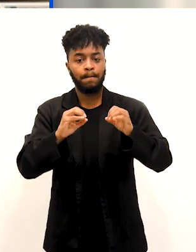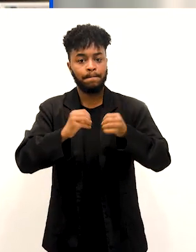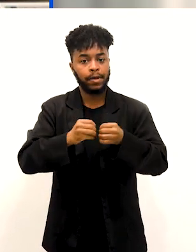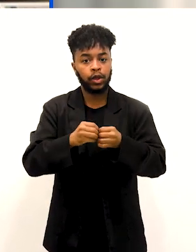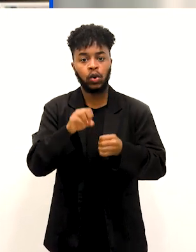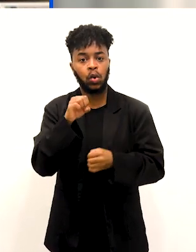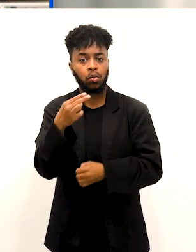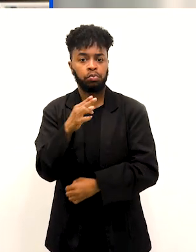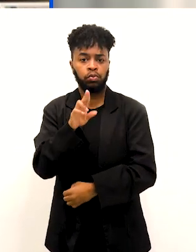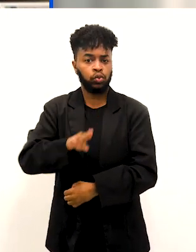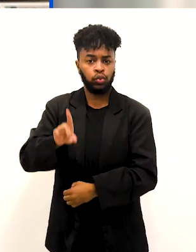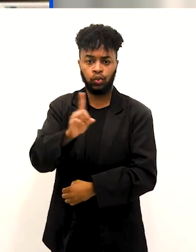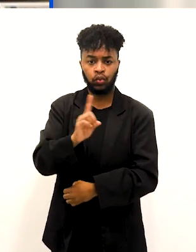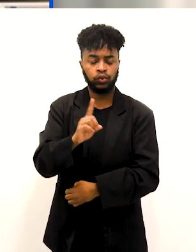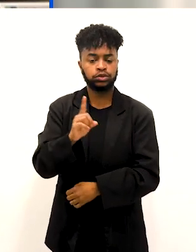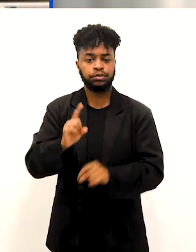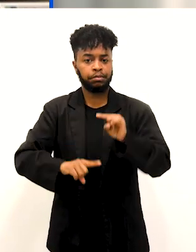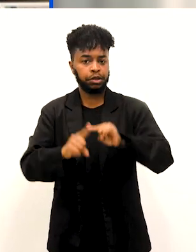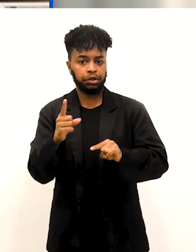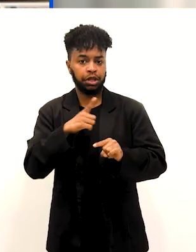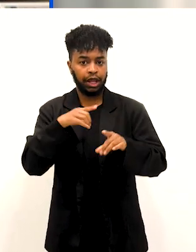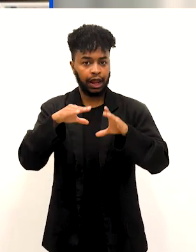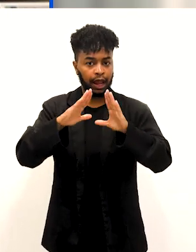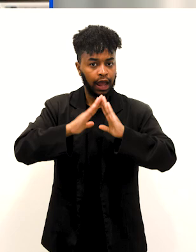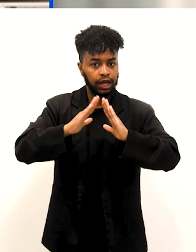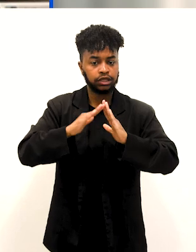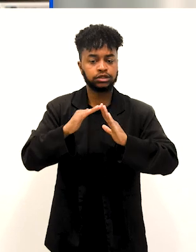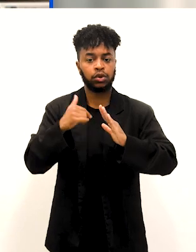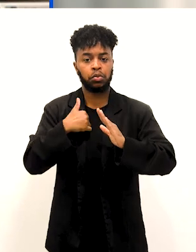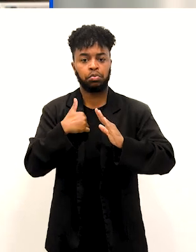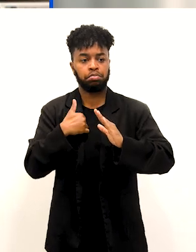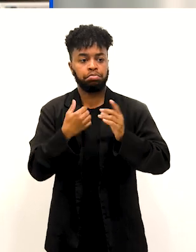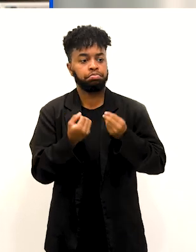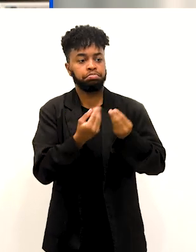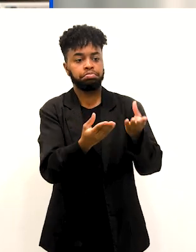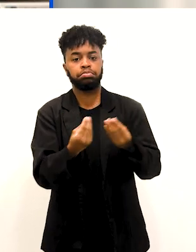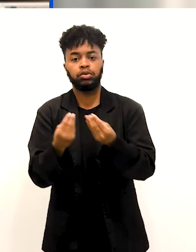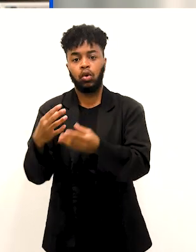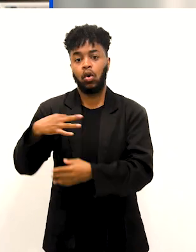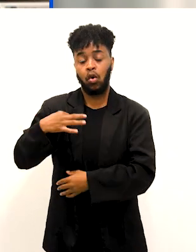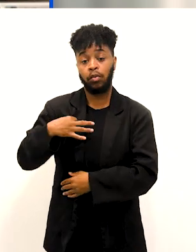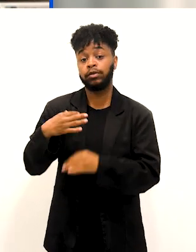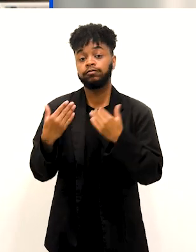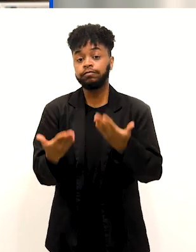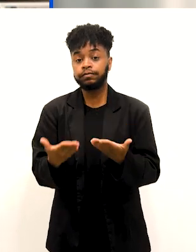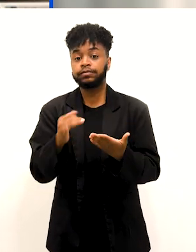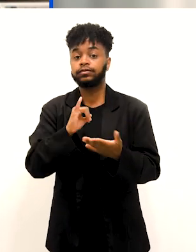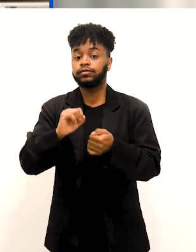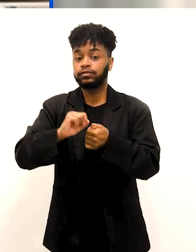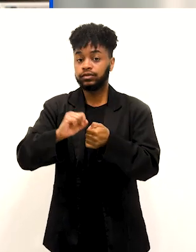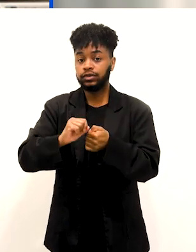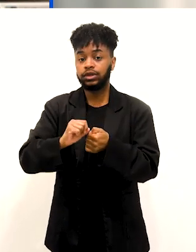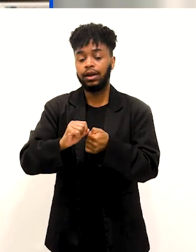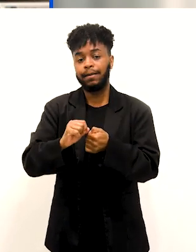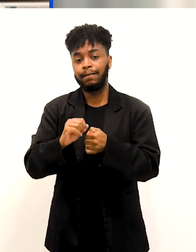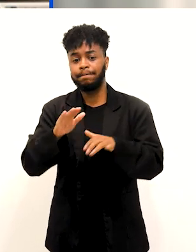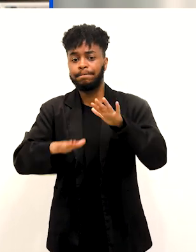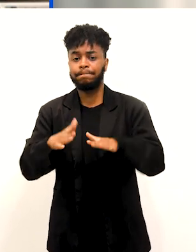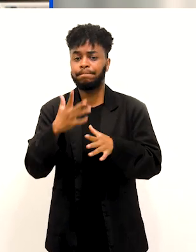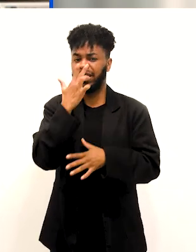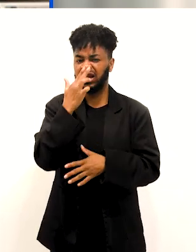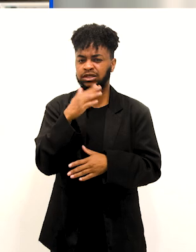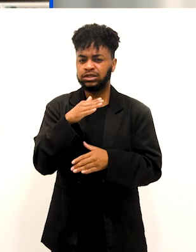usar um eletrodoméstico, não vou usar uma peça de móvel que eu tenho em casa, estou me desfazendo de roupas, né? Então, quando você tem esse saneamento, pode